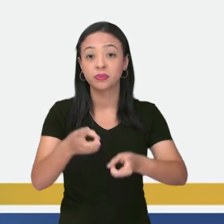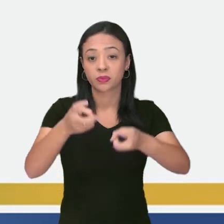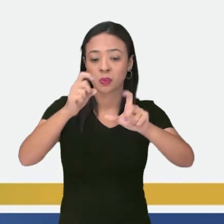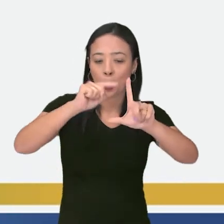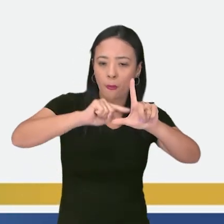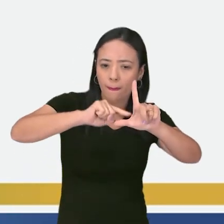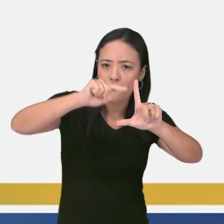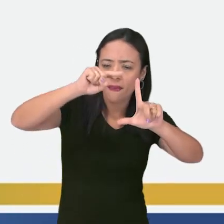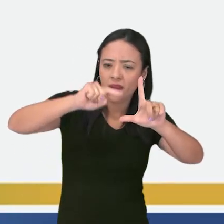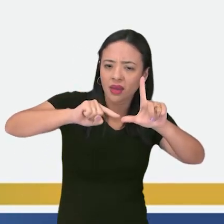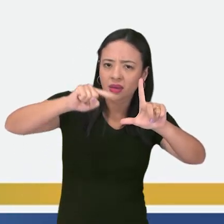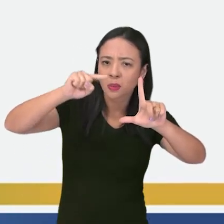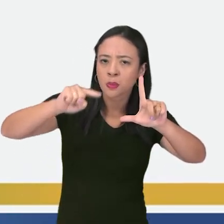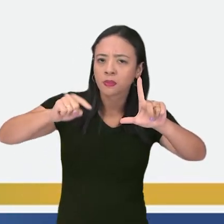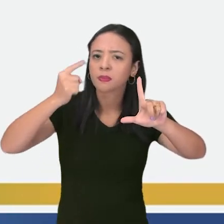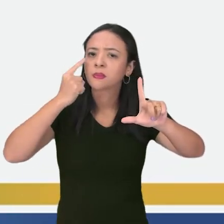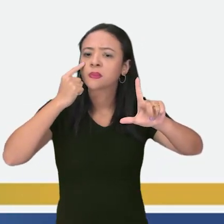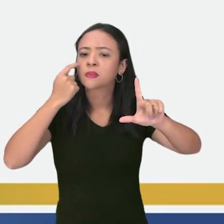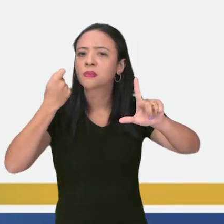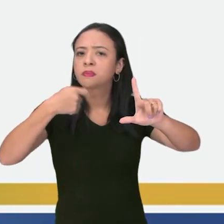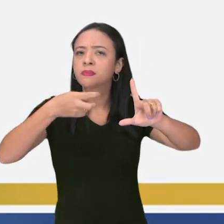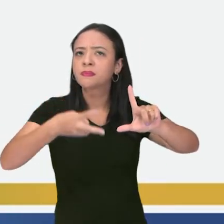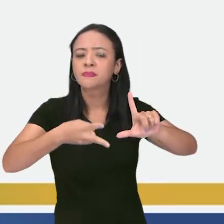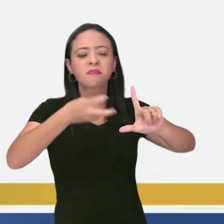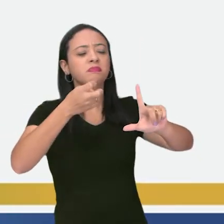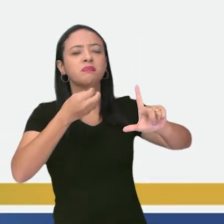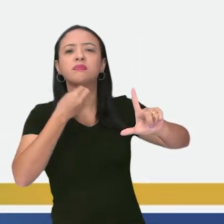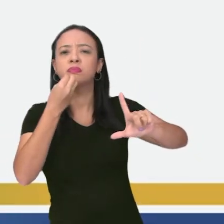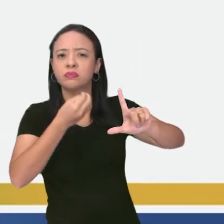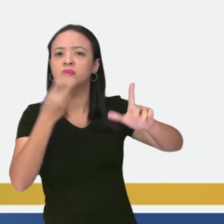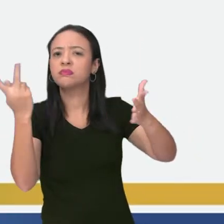aí como ele está demonstrando.